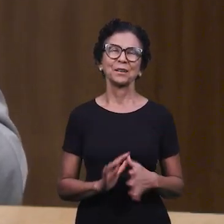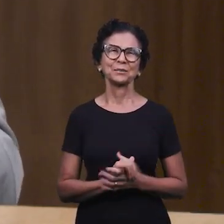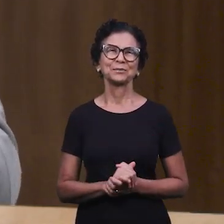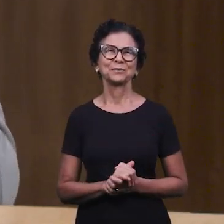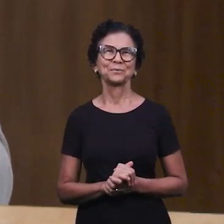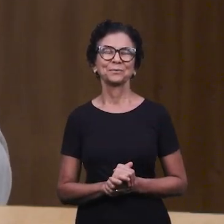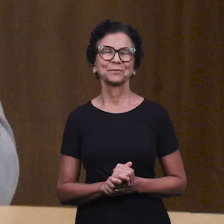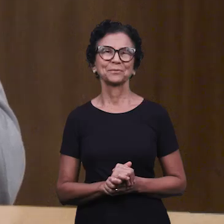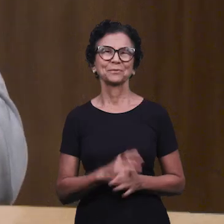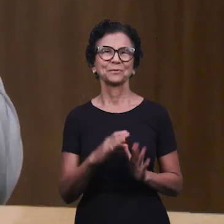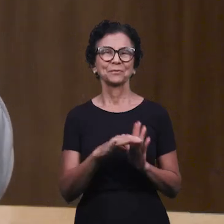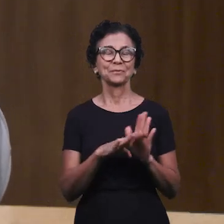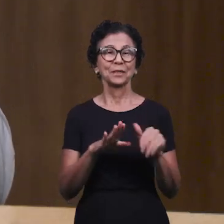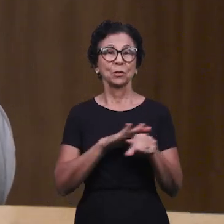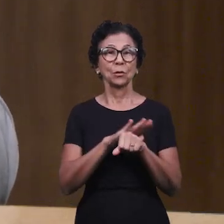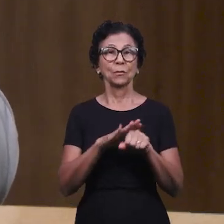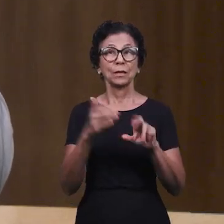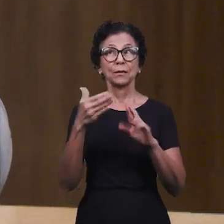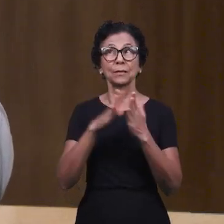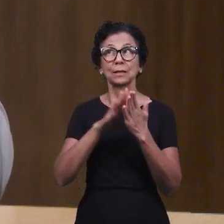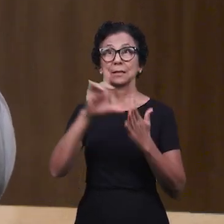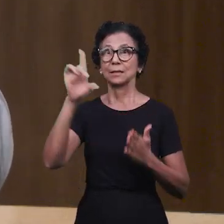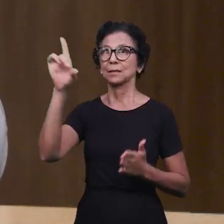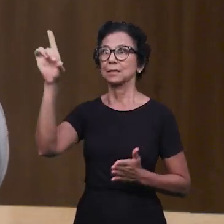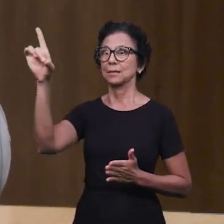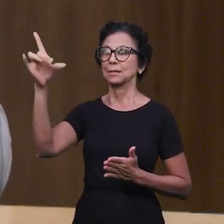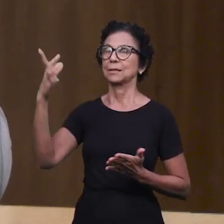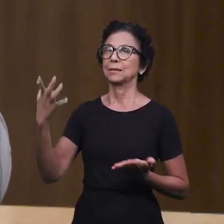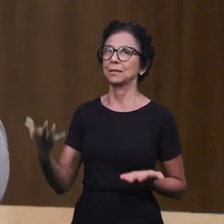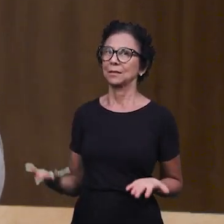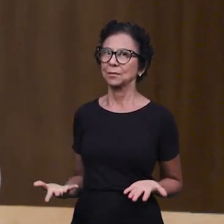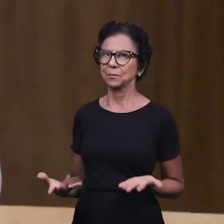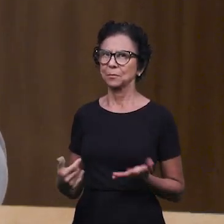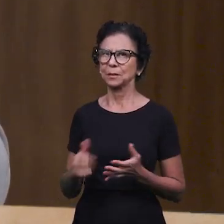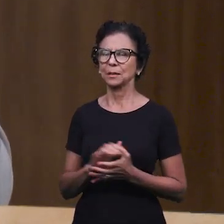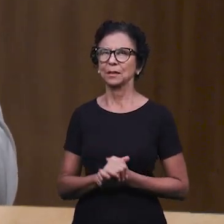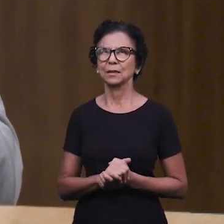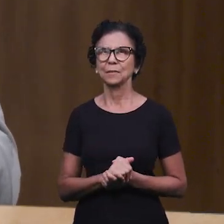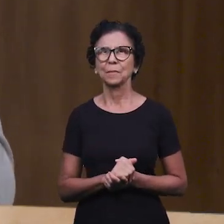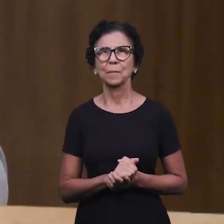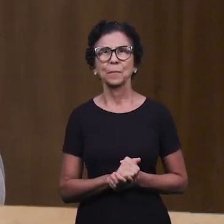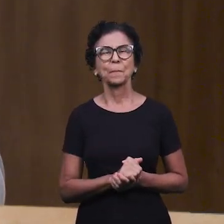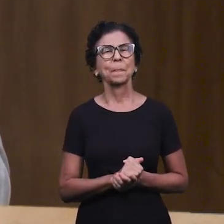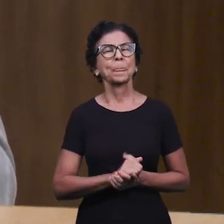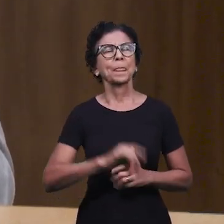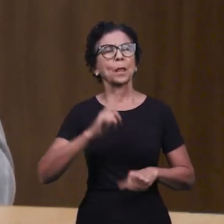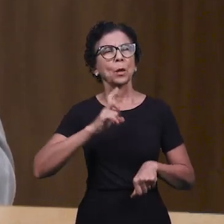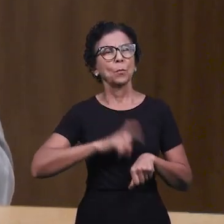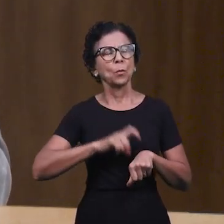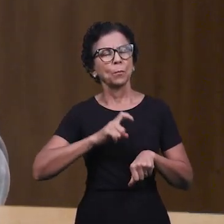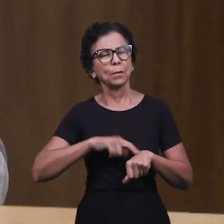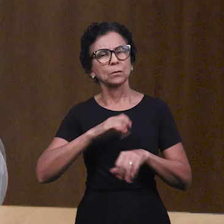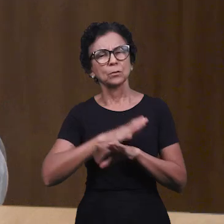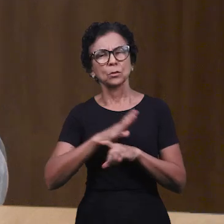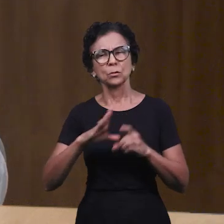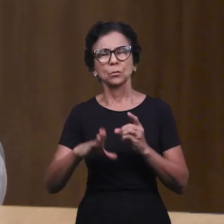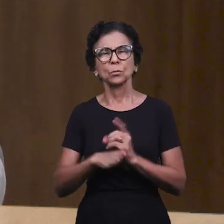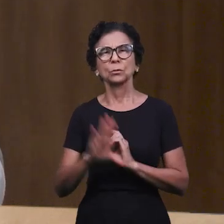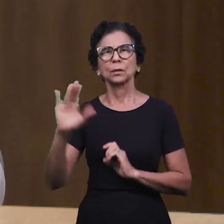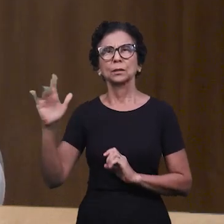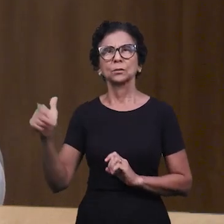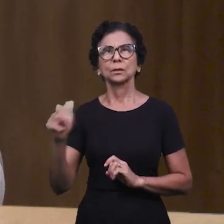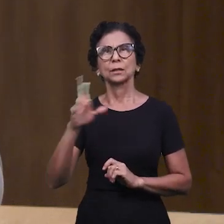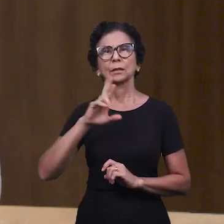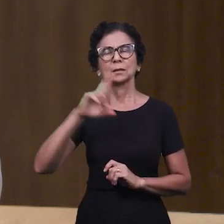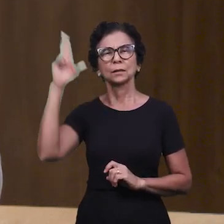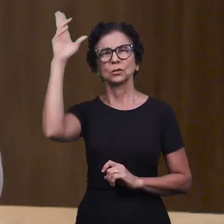um programa é um momento de culto, de adoração ao Senhor e de aprendizado daquilo que é a